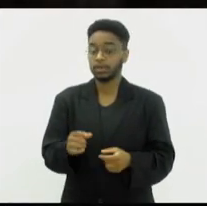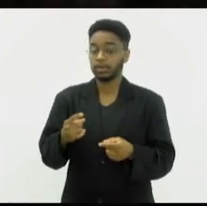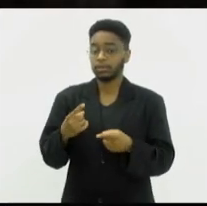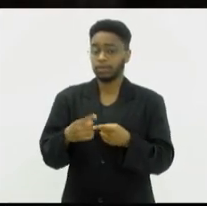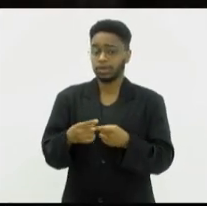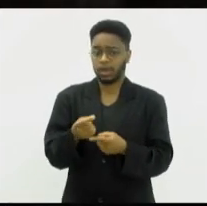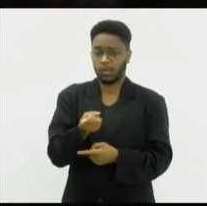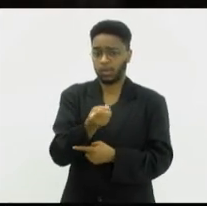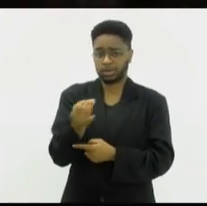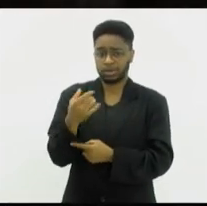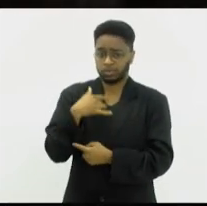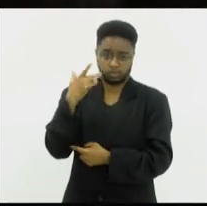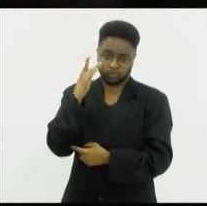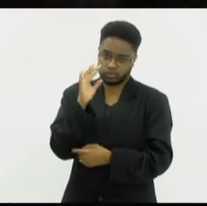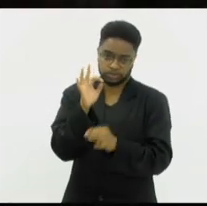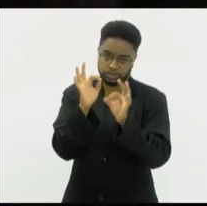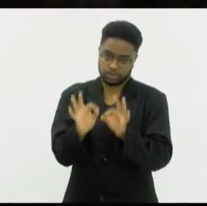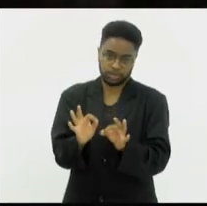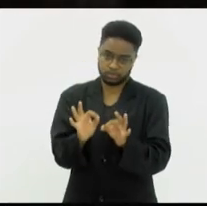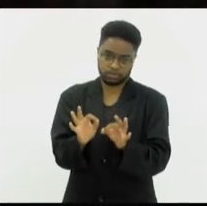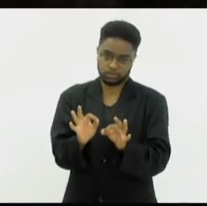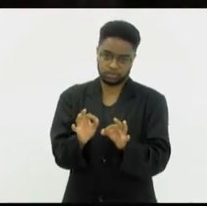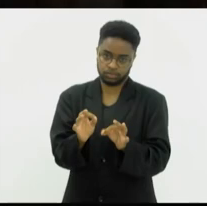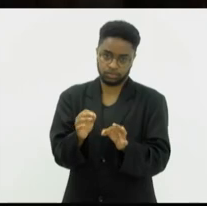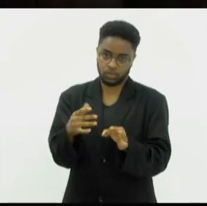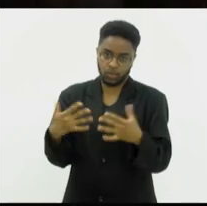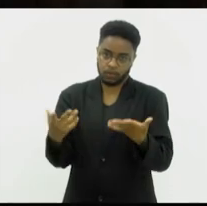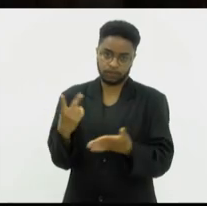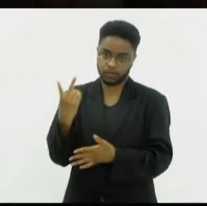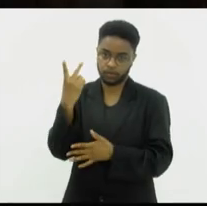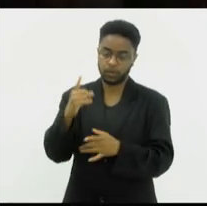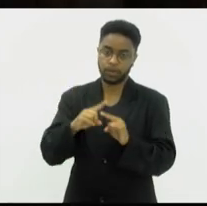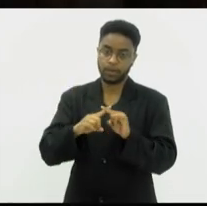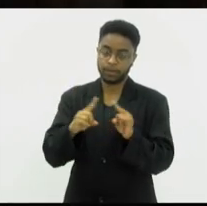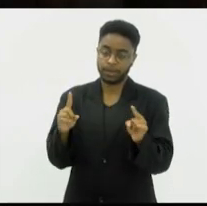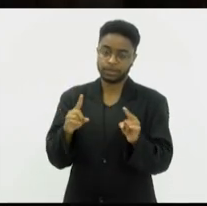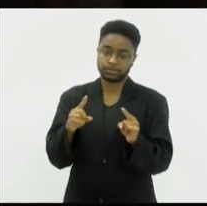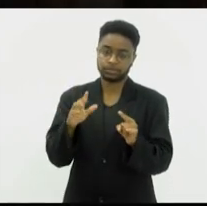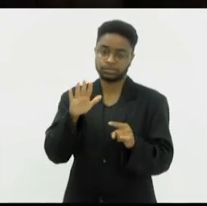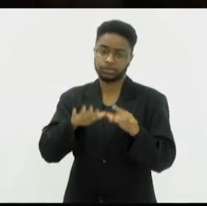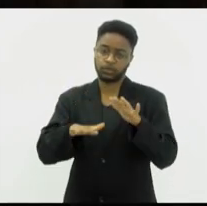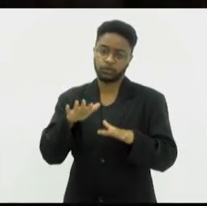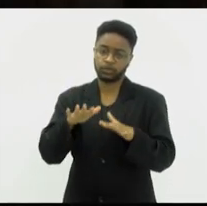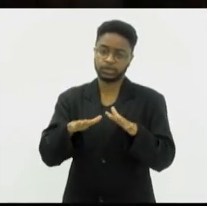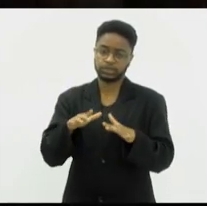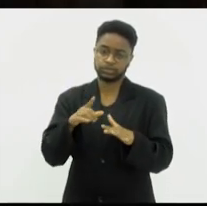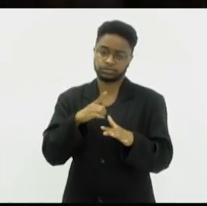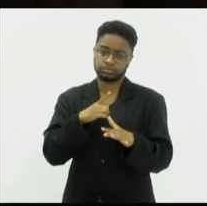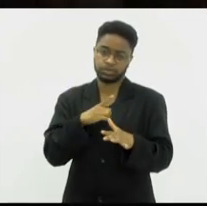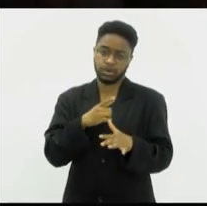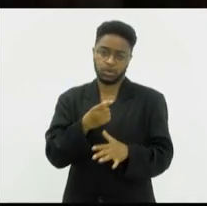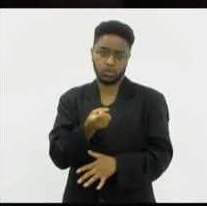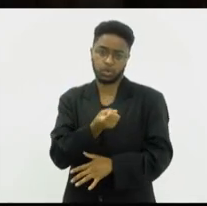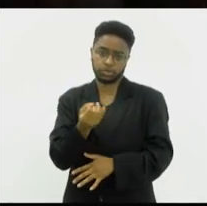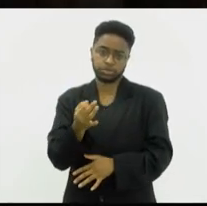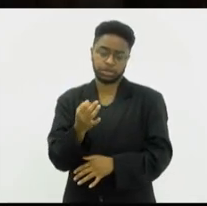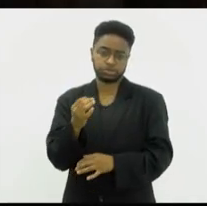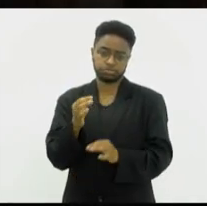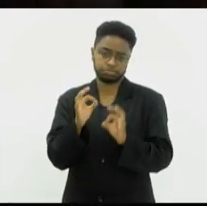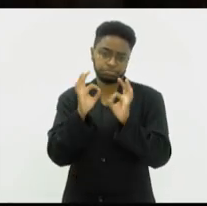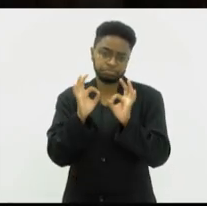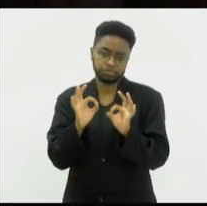eu nem sei mais quanto vai bater, mas, com a participação dos lucros, deve bater um número bem significativo.